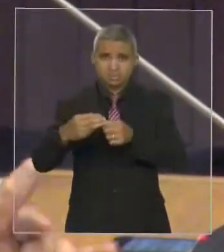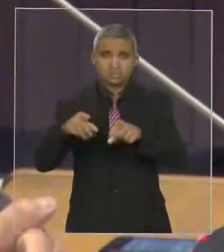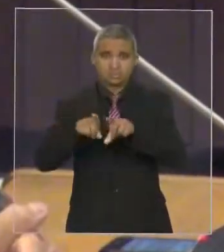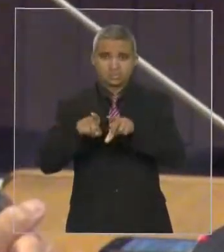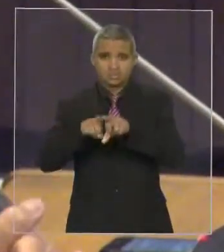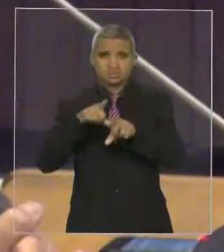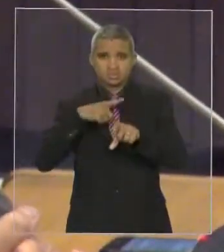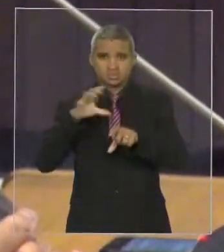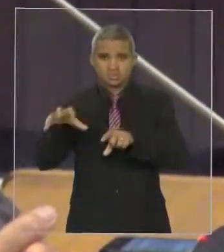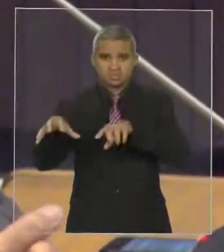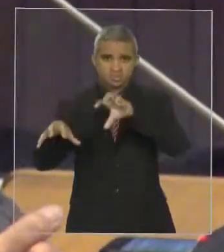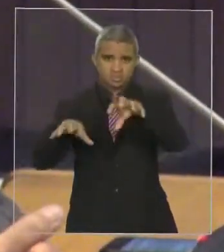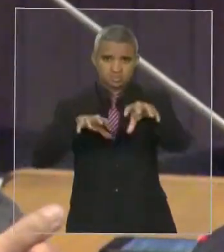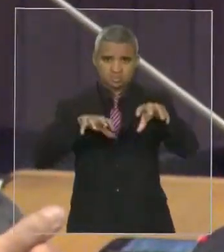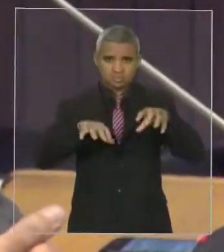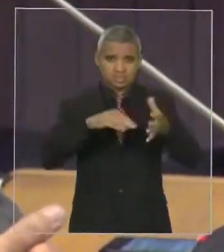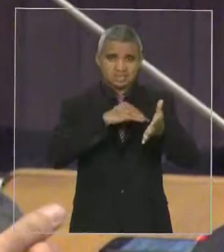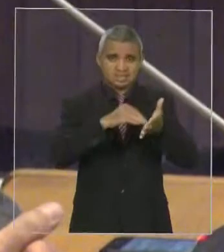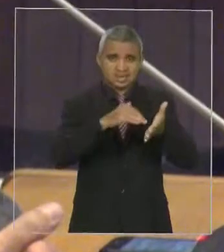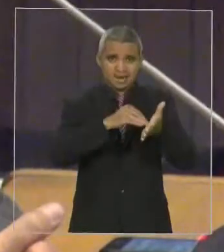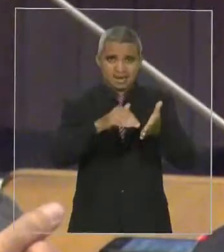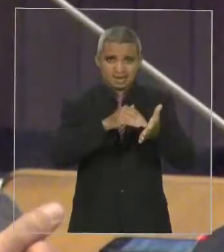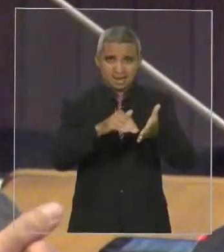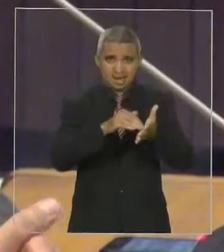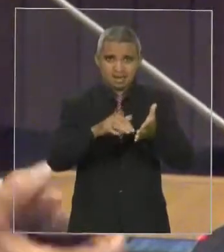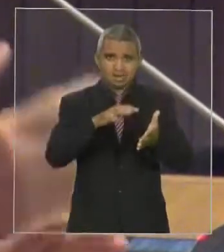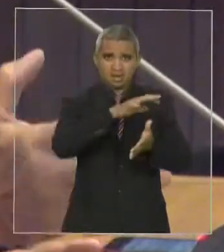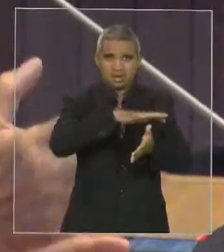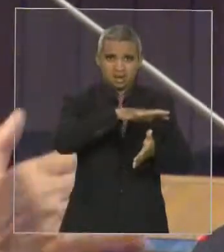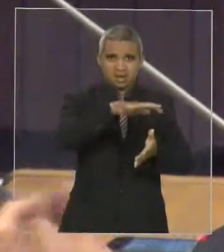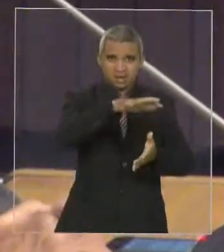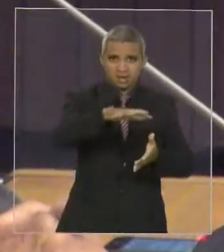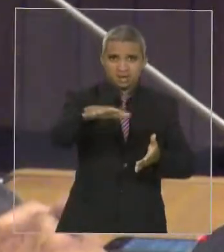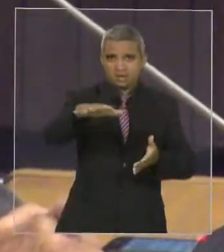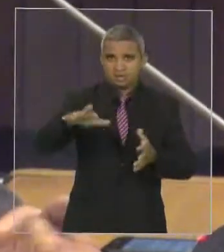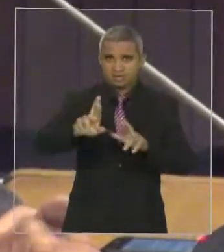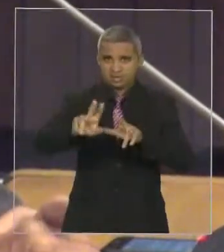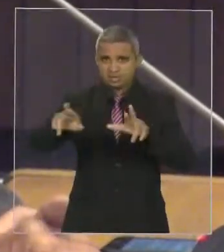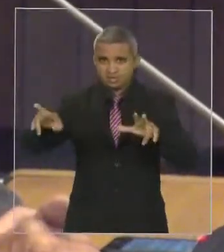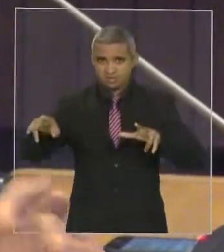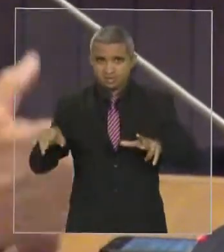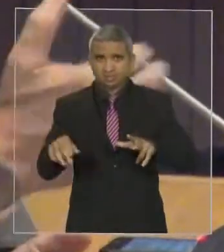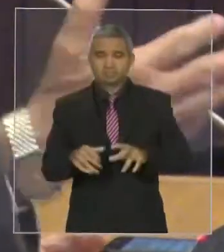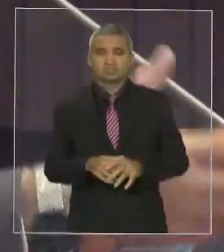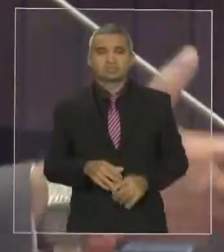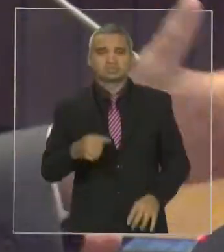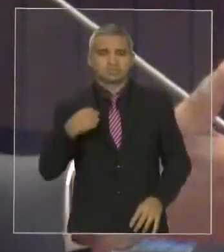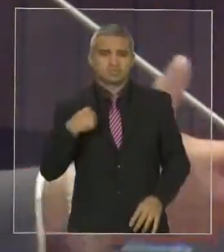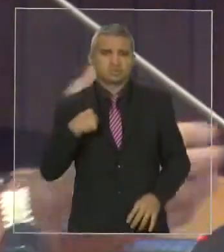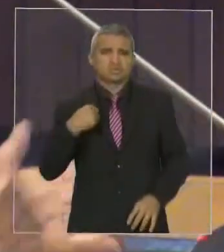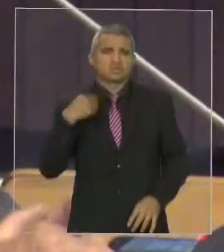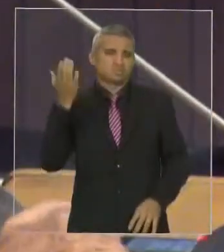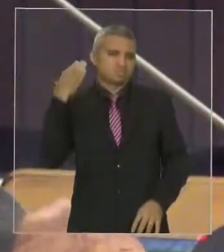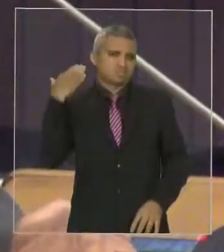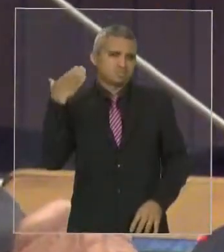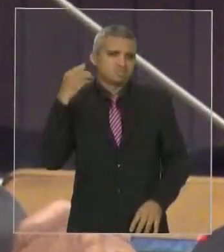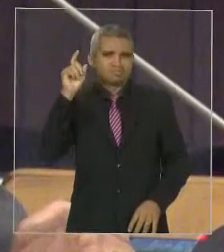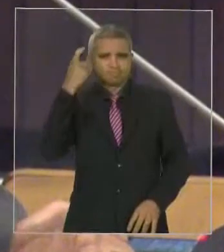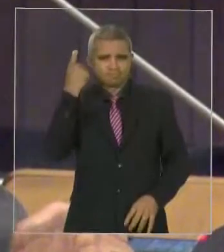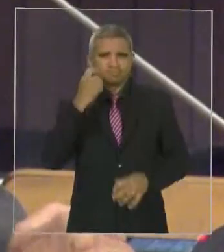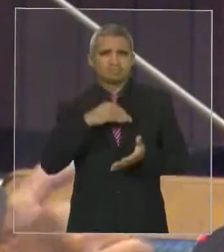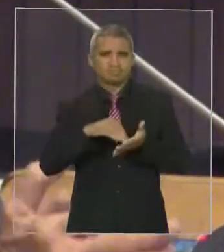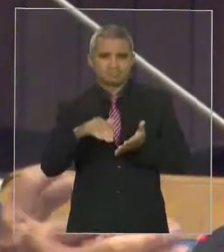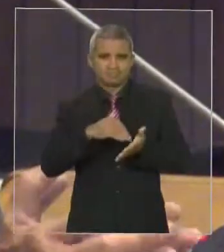fui secretário muitos anos. Então, ali, a reforma está